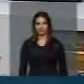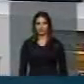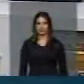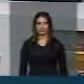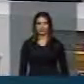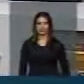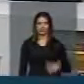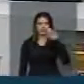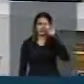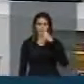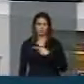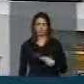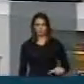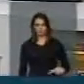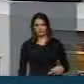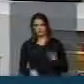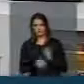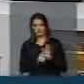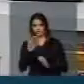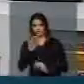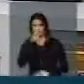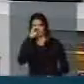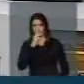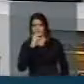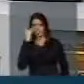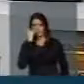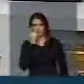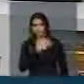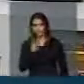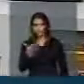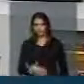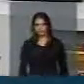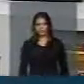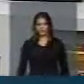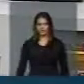senhor presidente senhoras e senhores Deputados